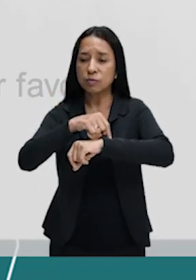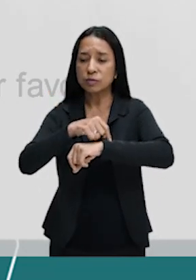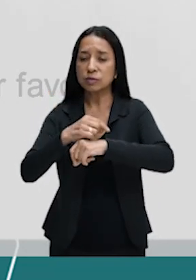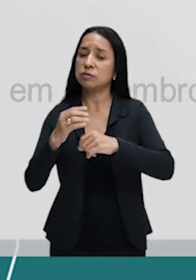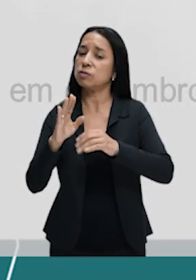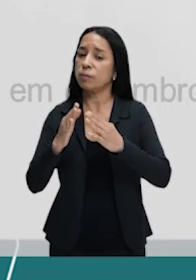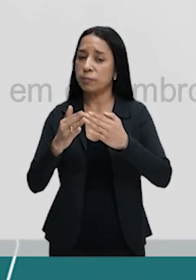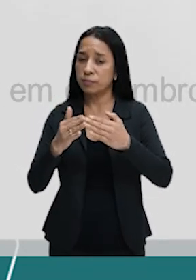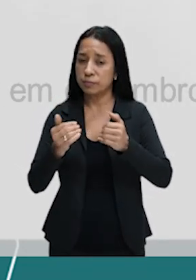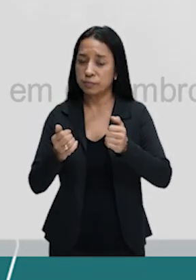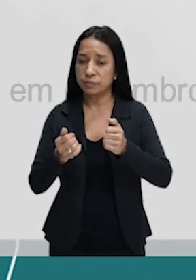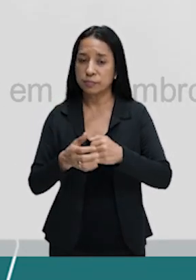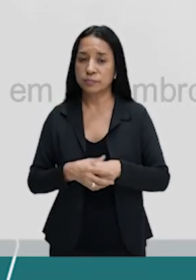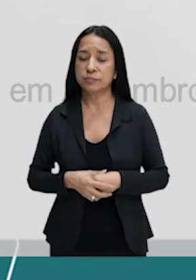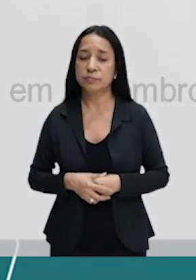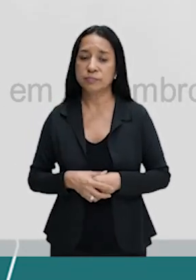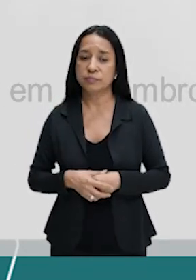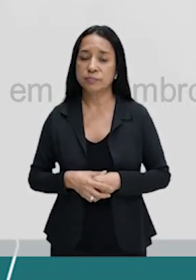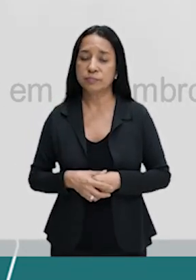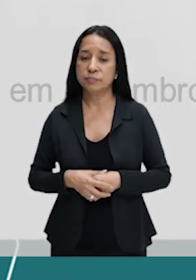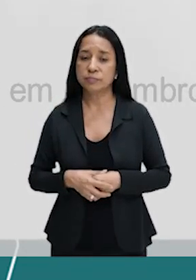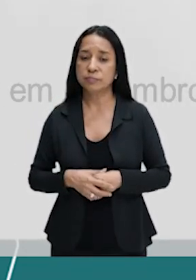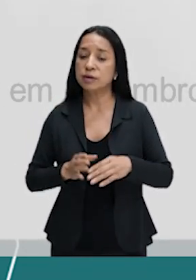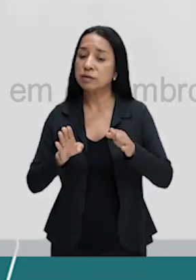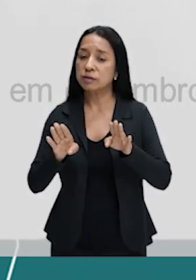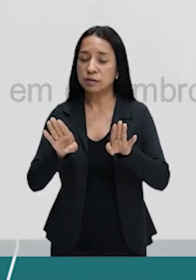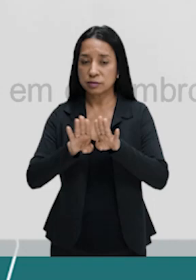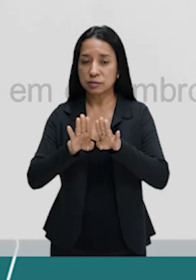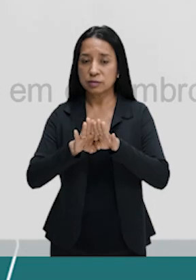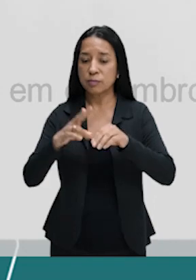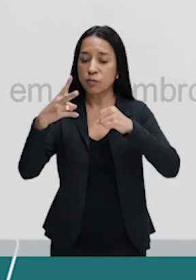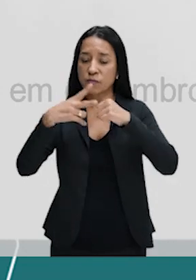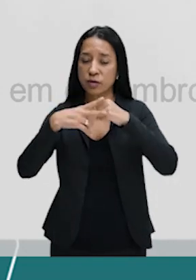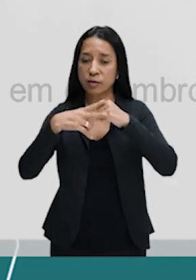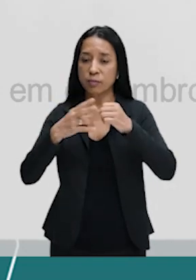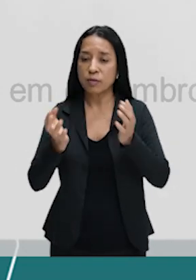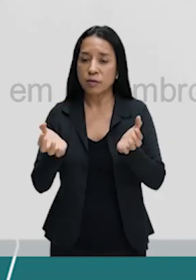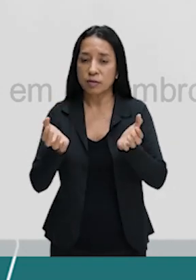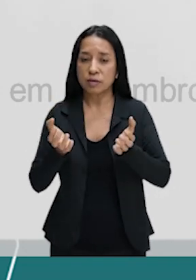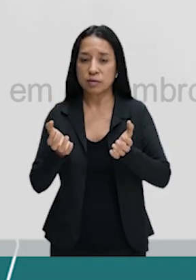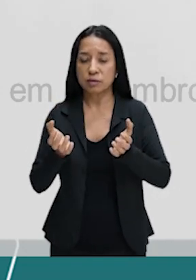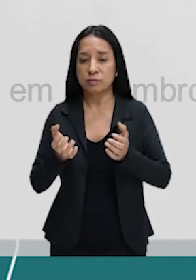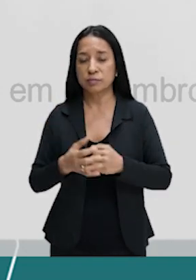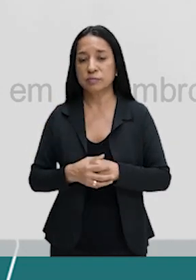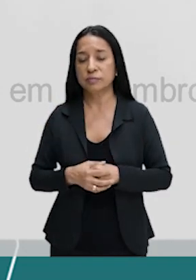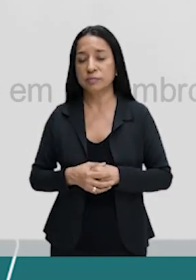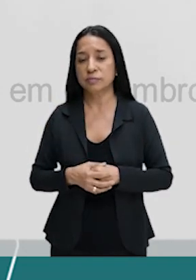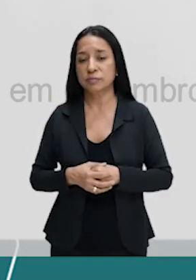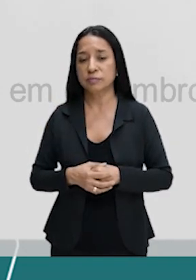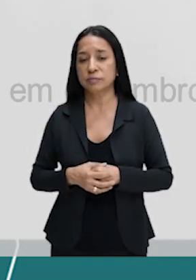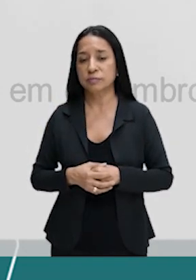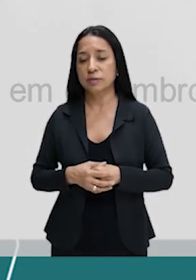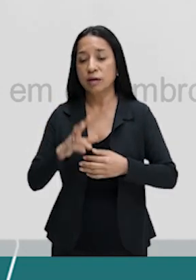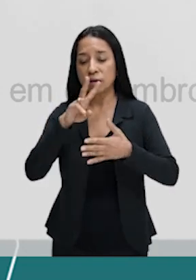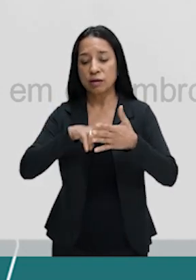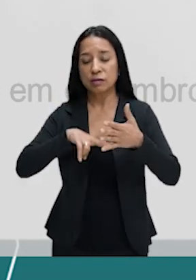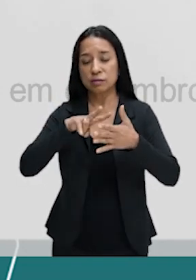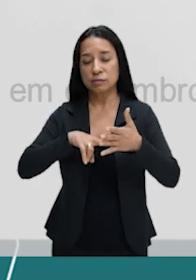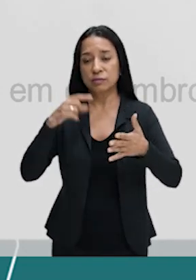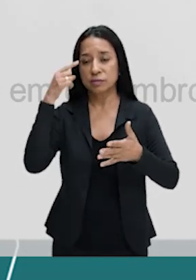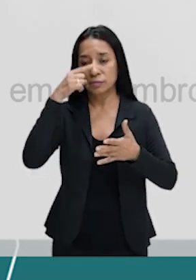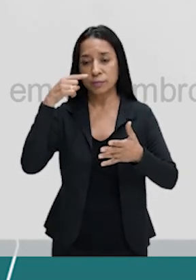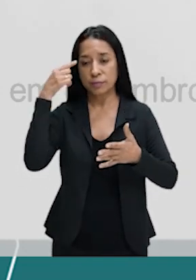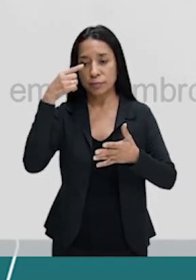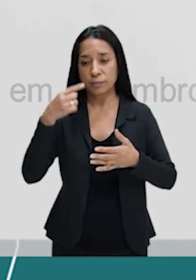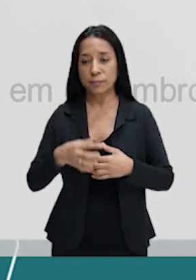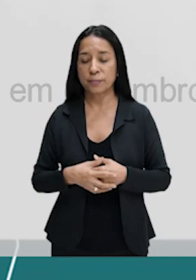Mais um verbo. Querer, que da mesma forma, em espanhol e em português, yo quiero, tu